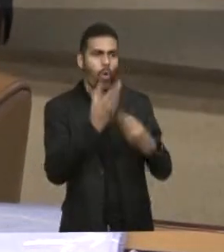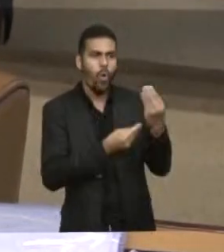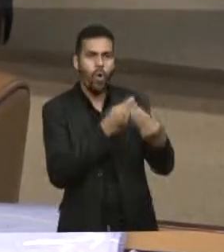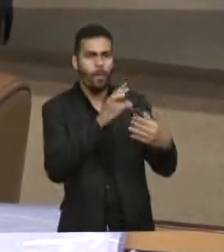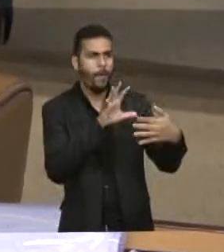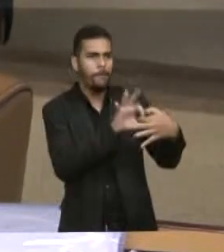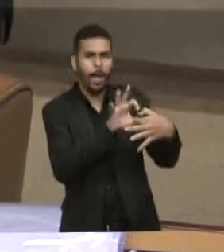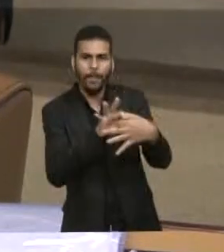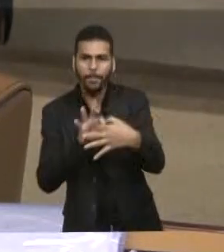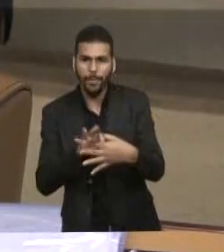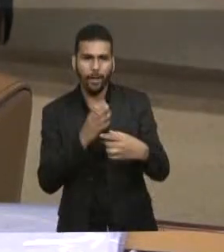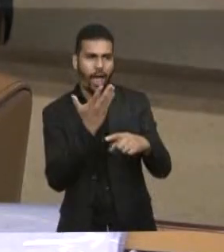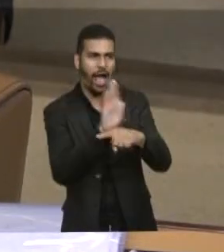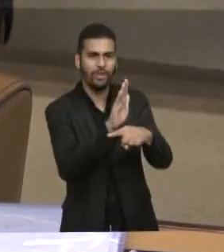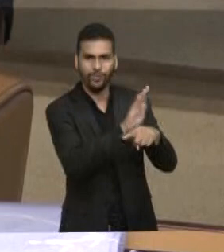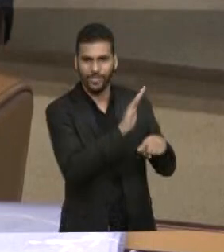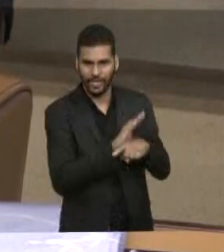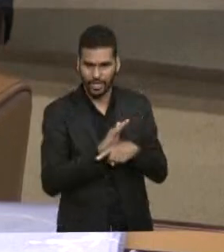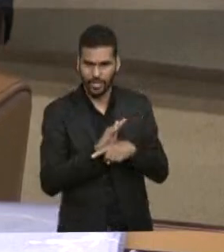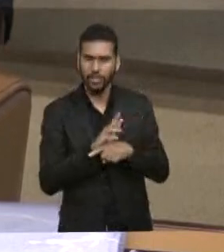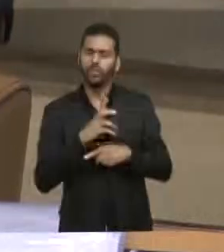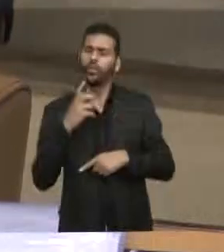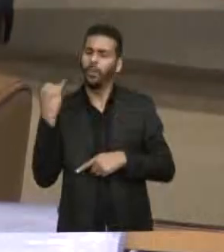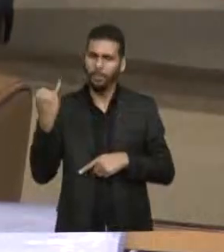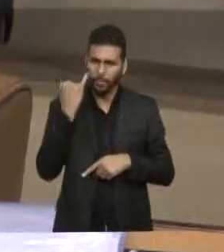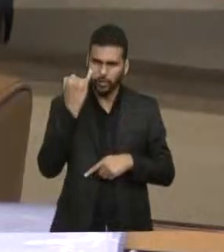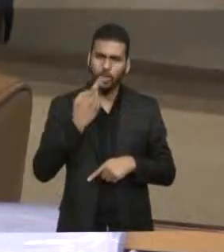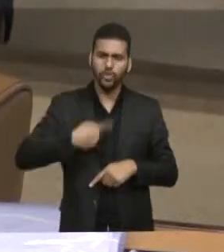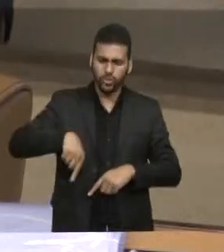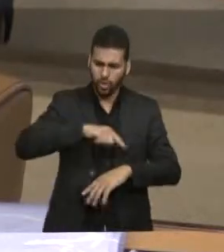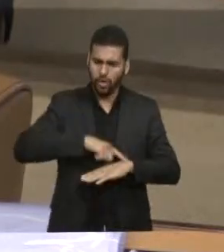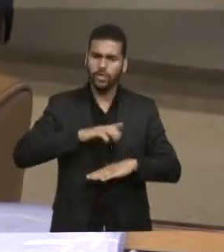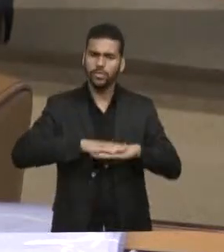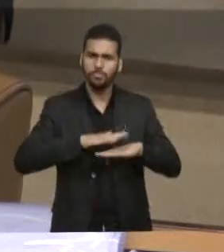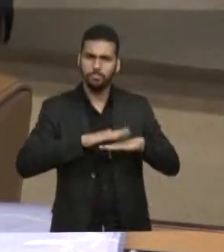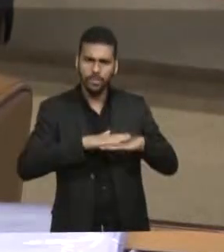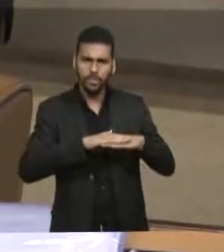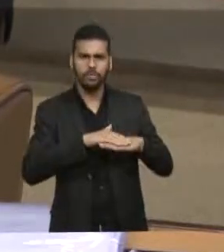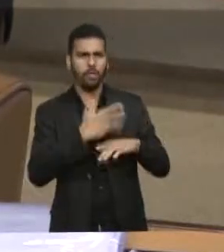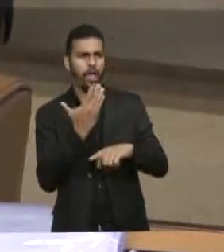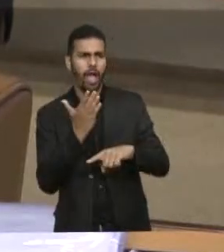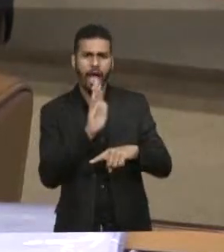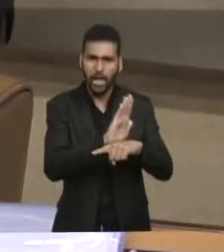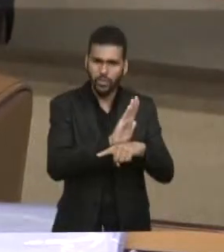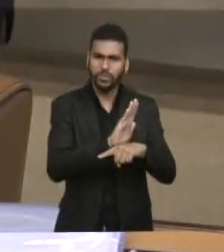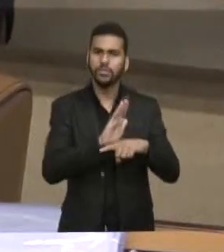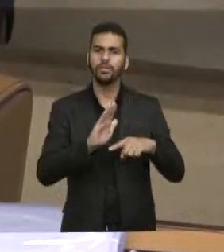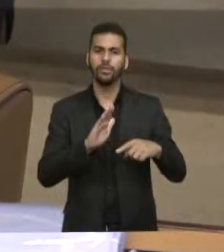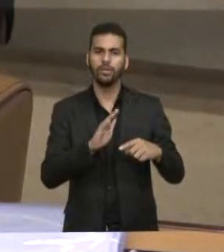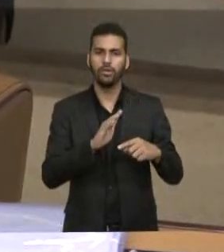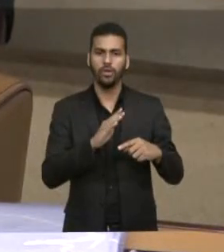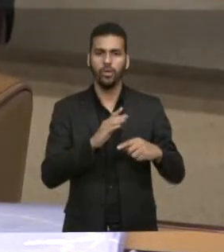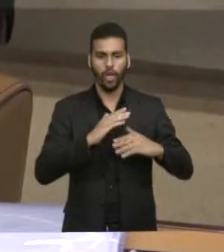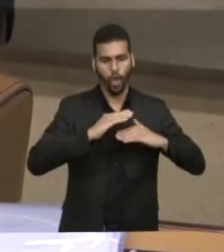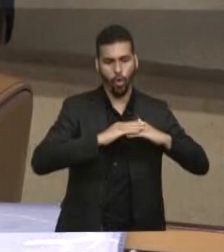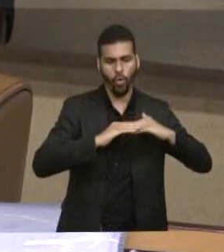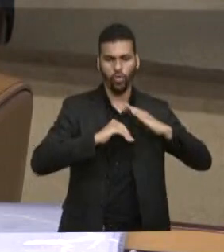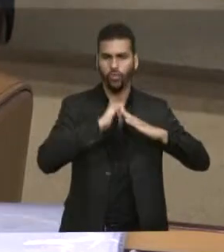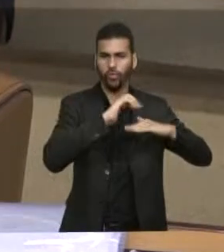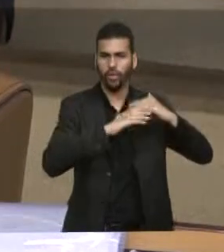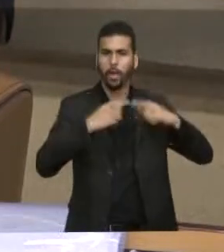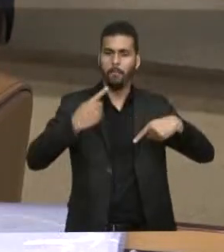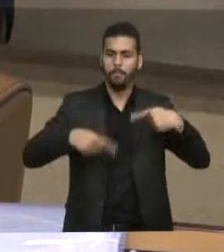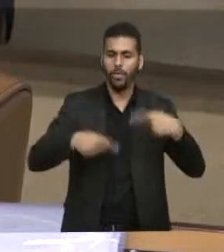é preciso que nós nos debrucemos E possamos contribuir inclusive para a políticas públicas razoáveis